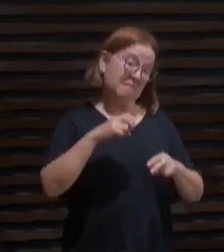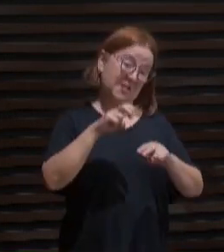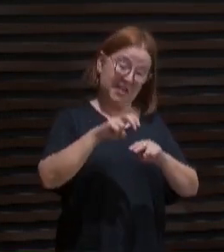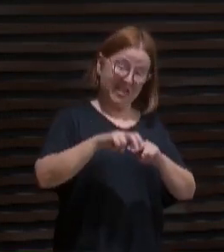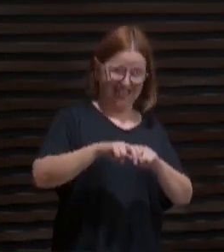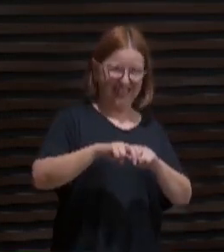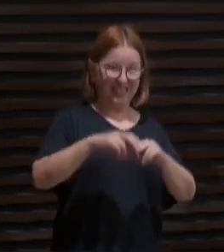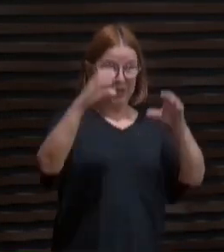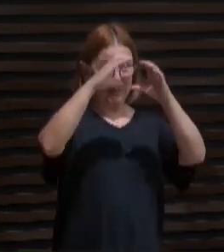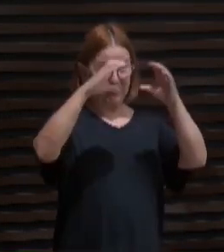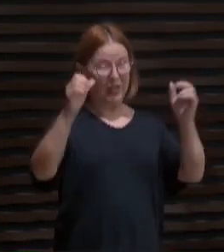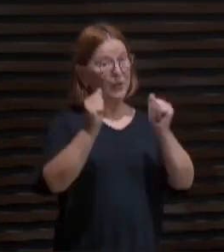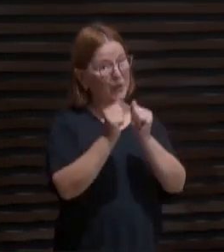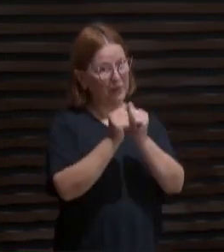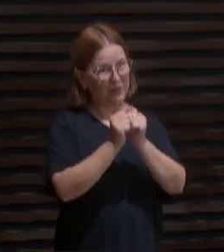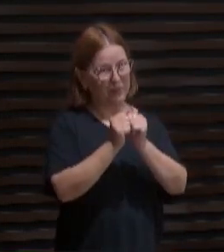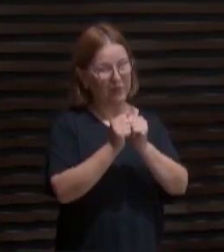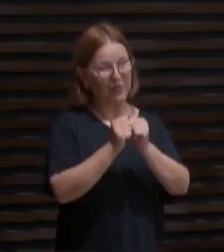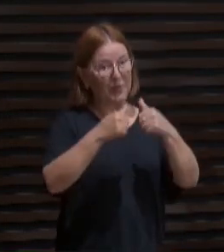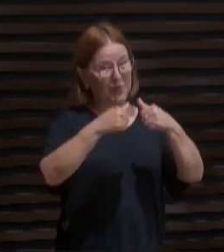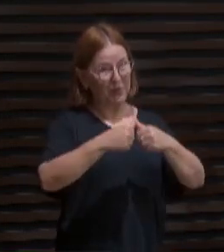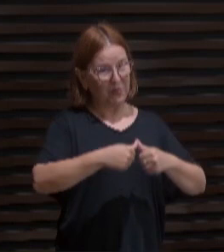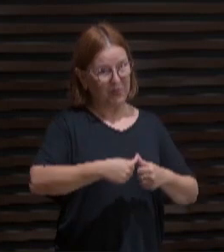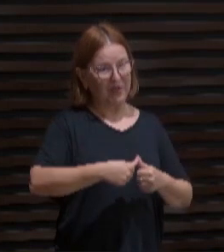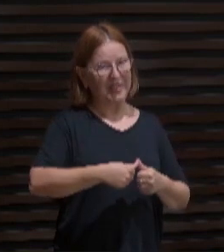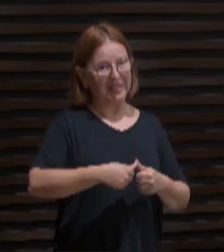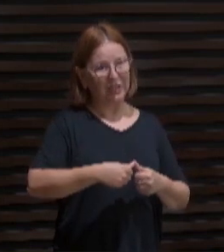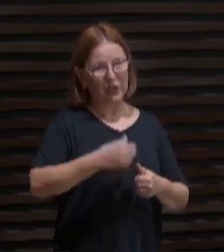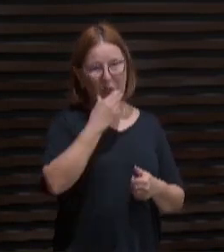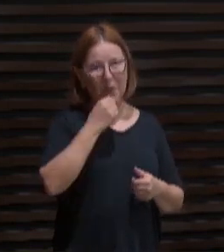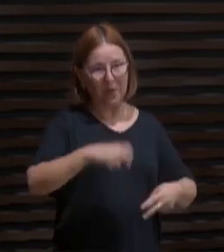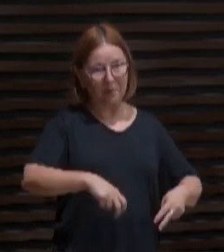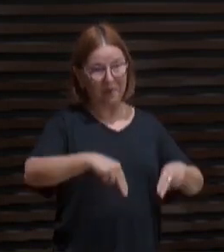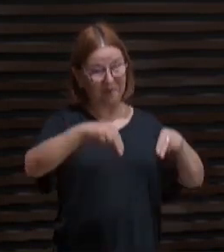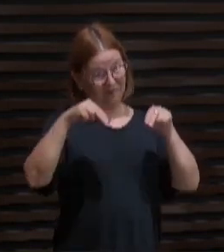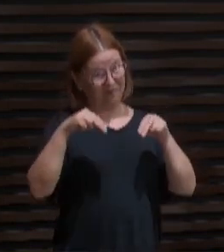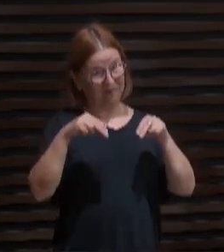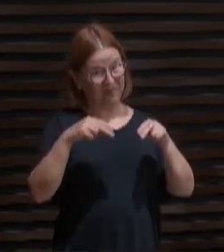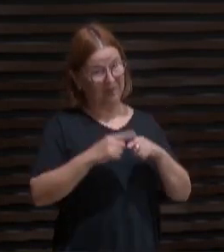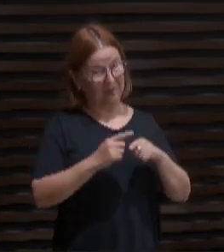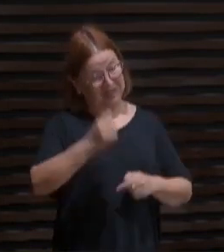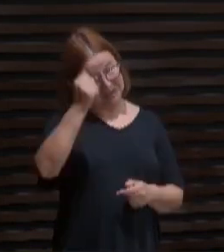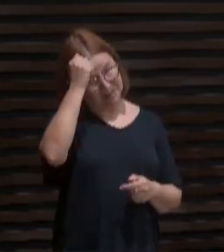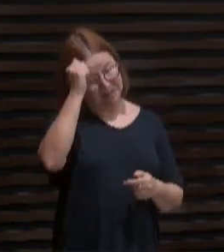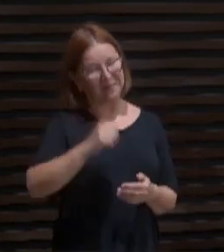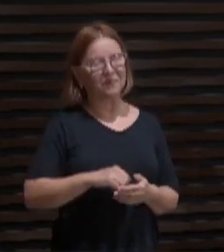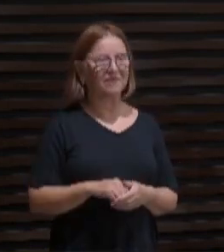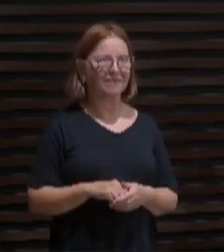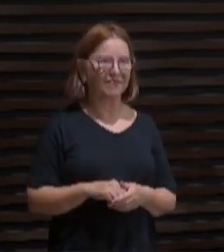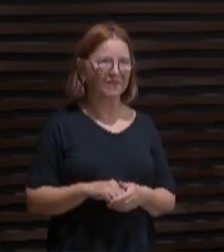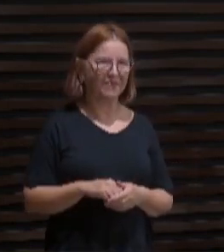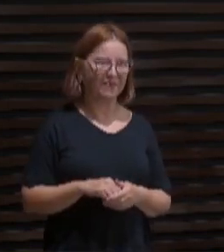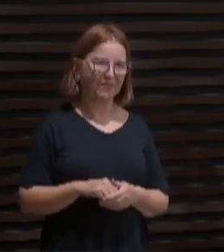aquele traço de redenção me parece aparecer no final do capítulo. É um momento em que eu